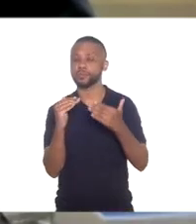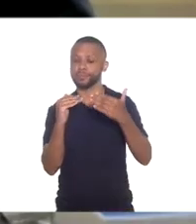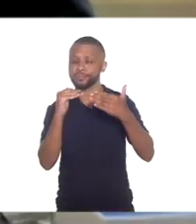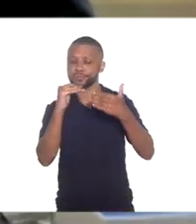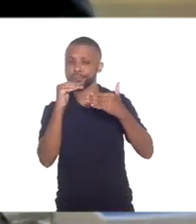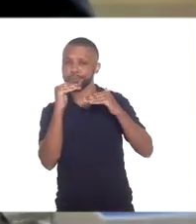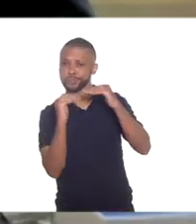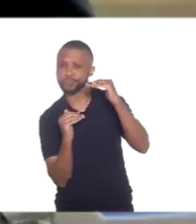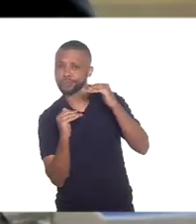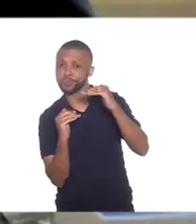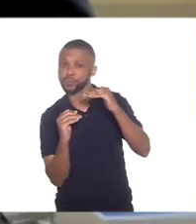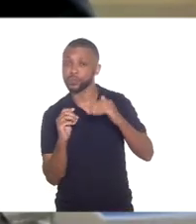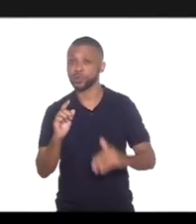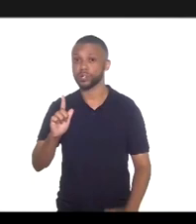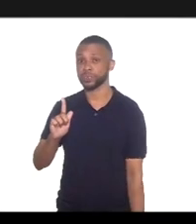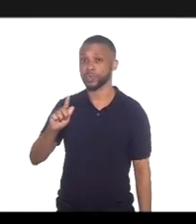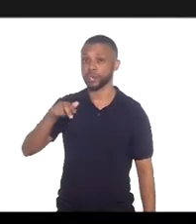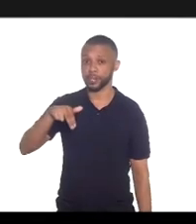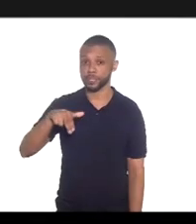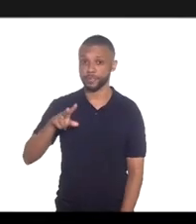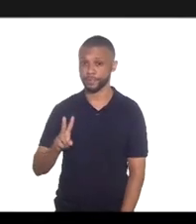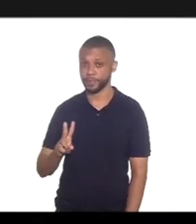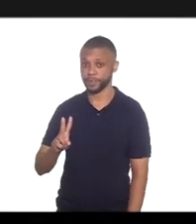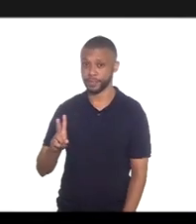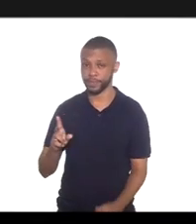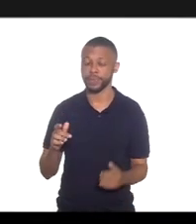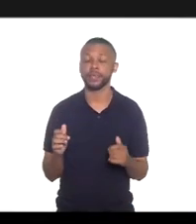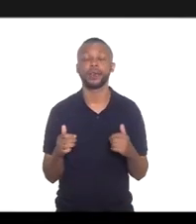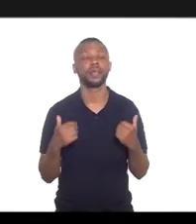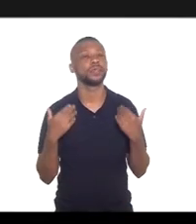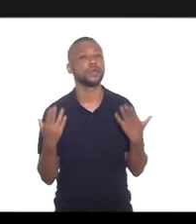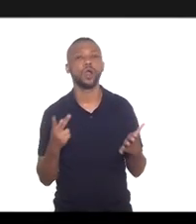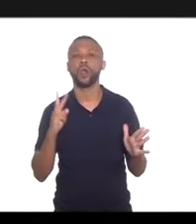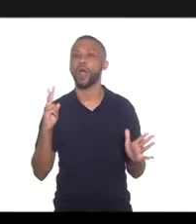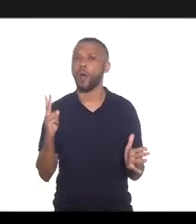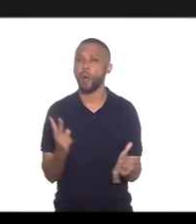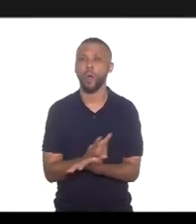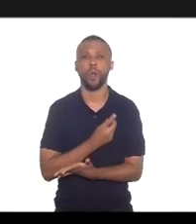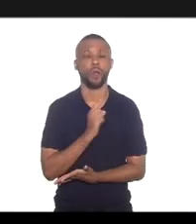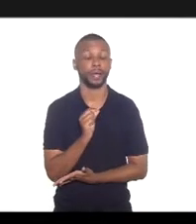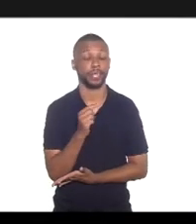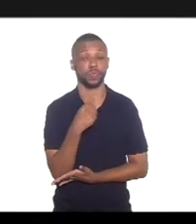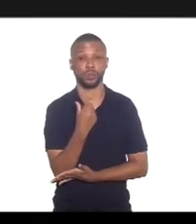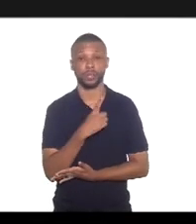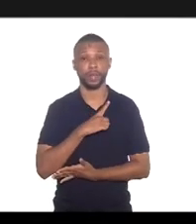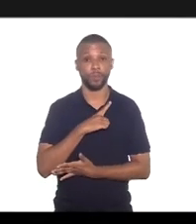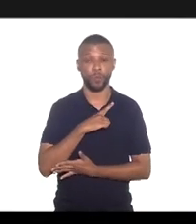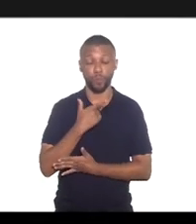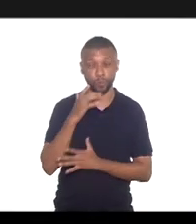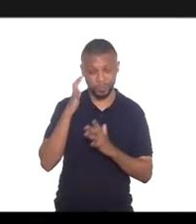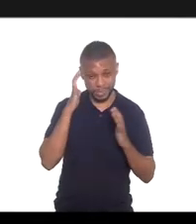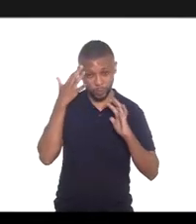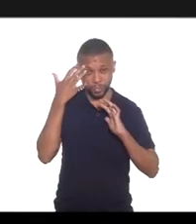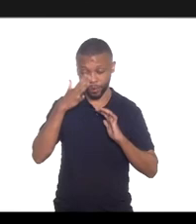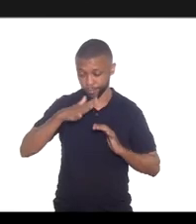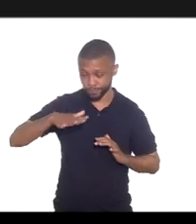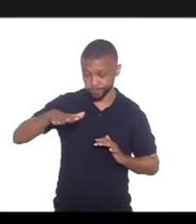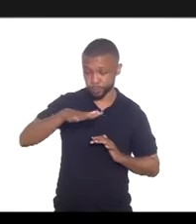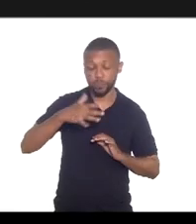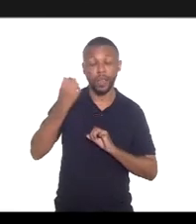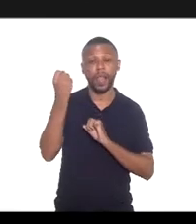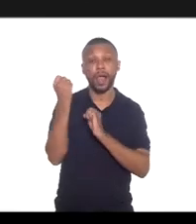do GNV, Luiz Paulo. Então, a gente tem aqui as indústrias de transformação